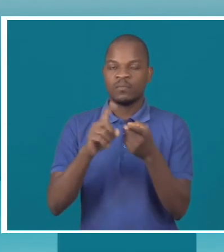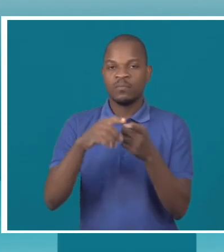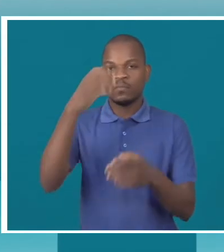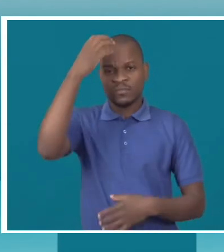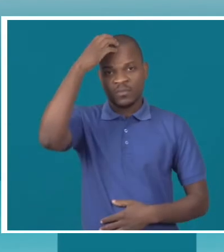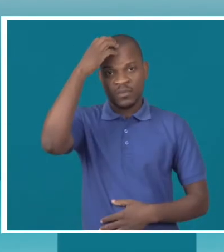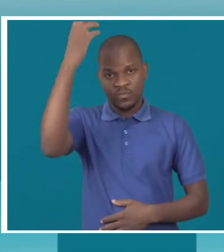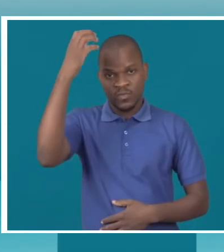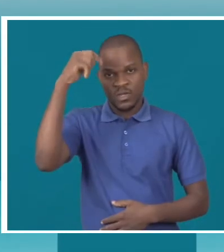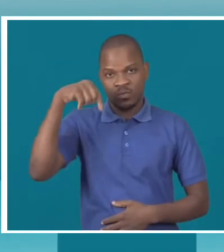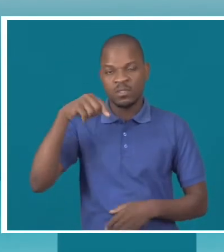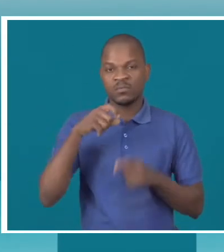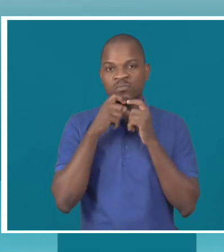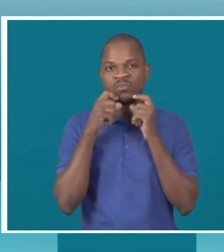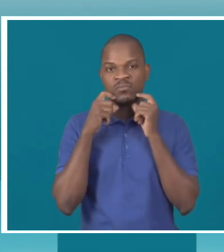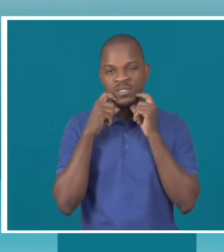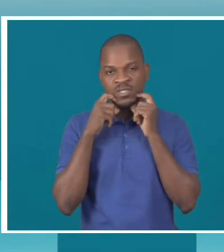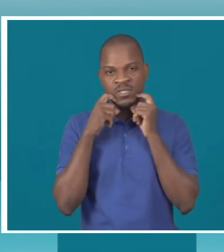O nosso governo